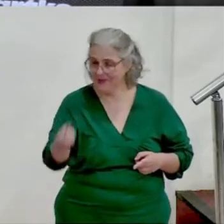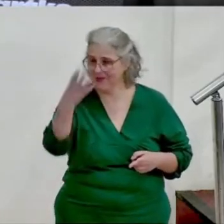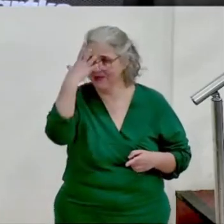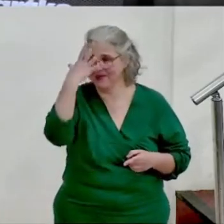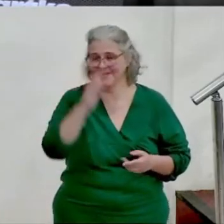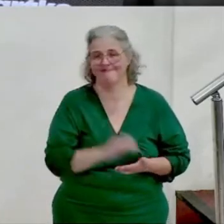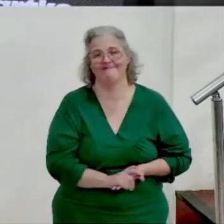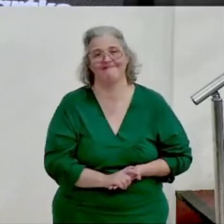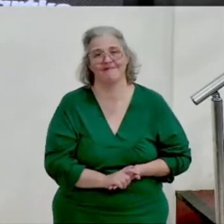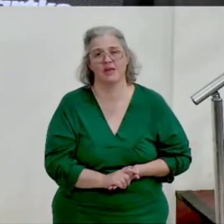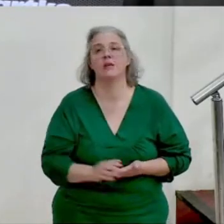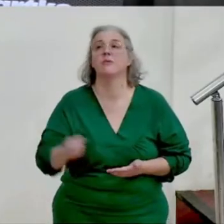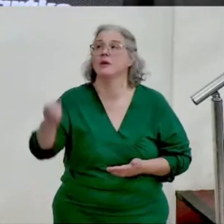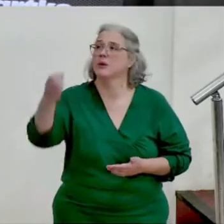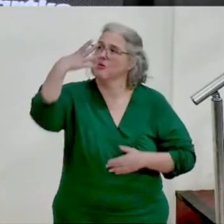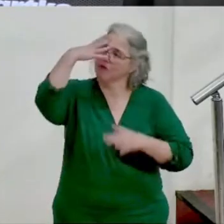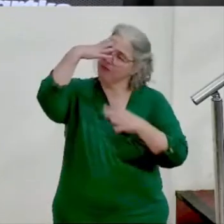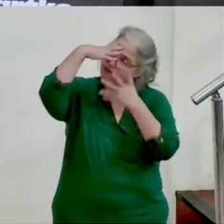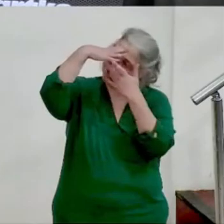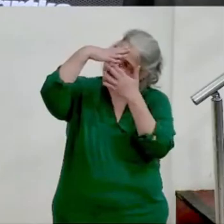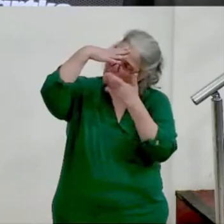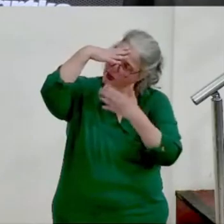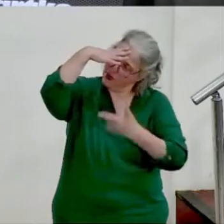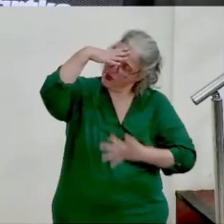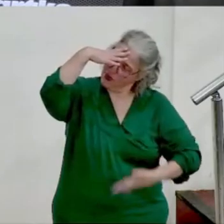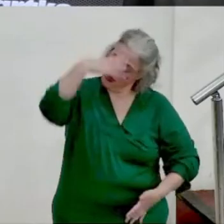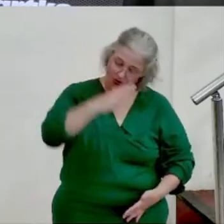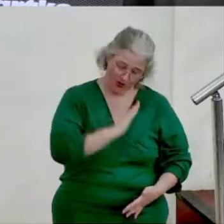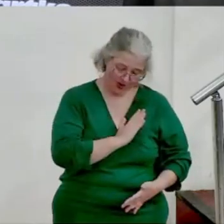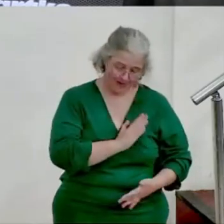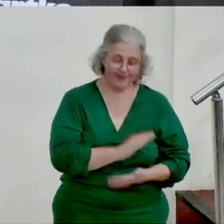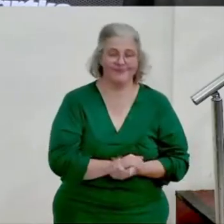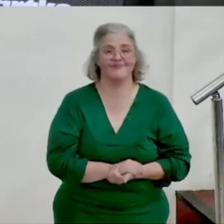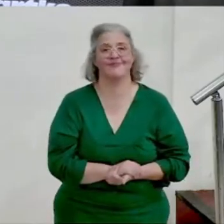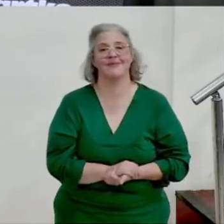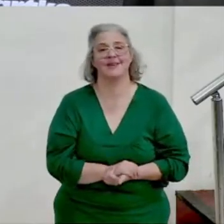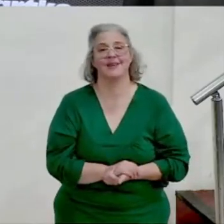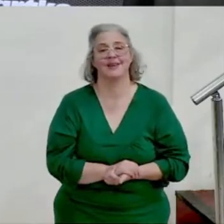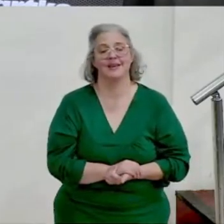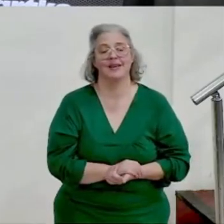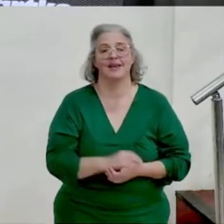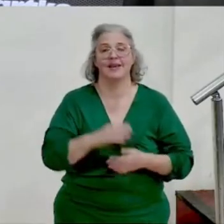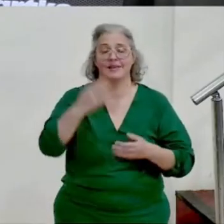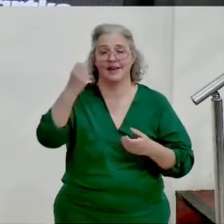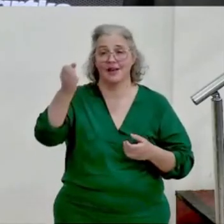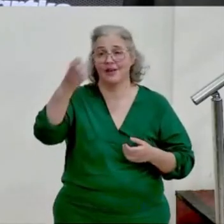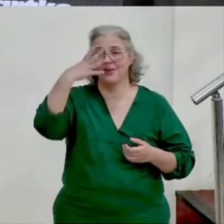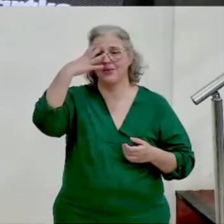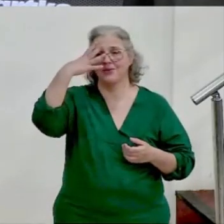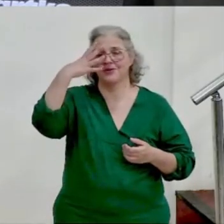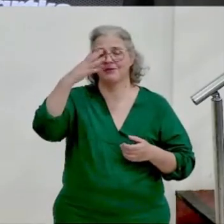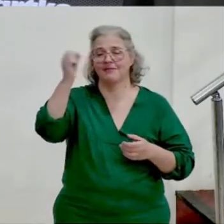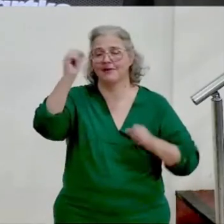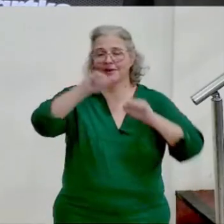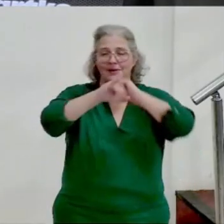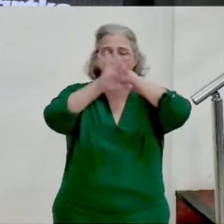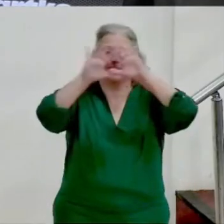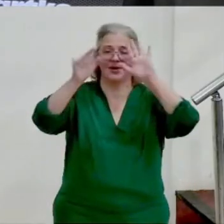uma luz resplandecente que brilhou no nosso coração. E essa luz resplandecente, que é a luz da glória de Cristo,